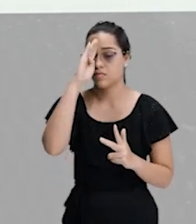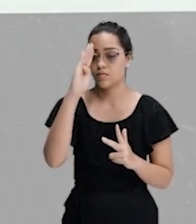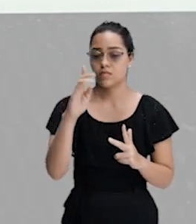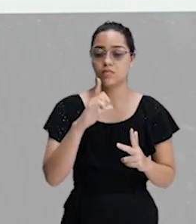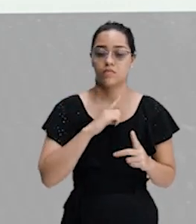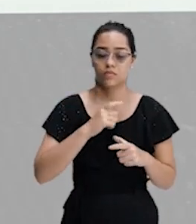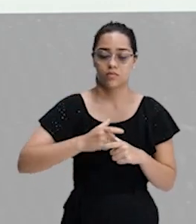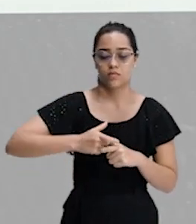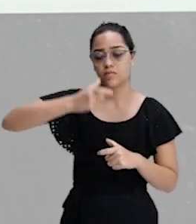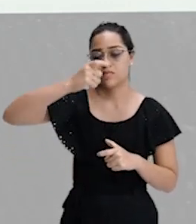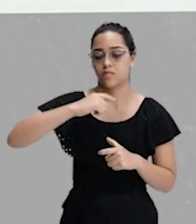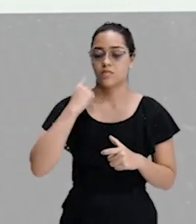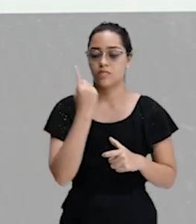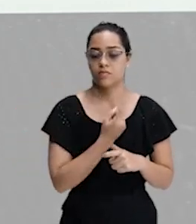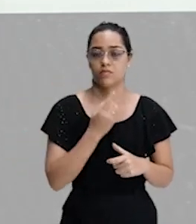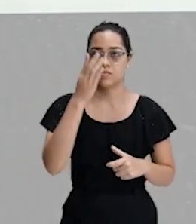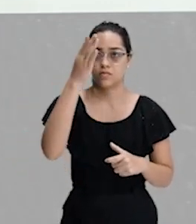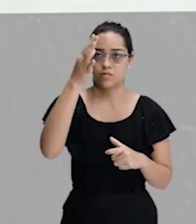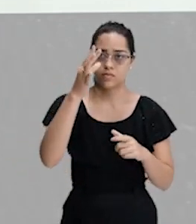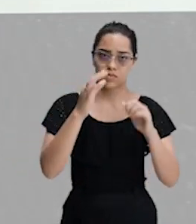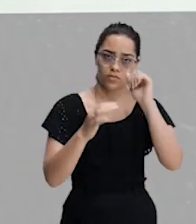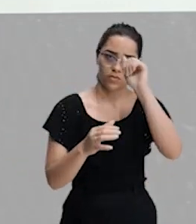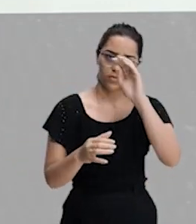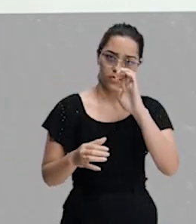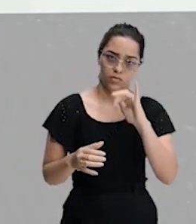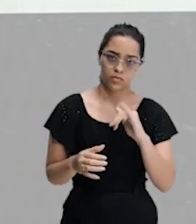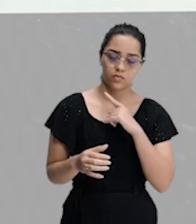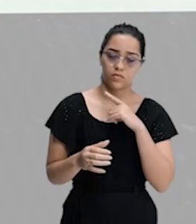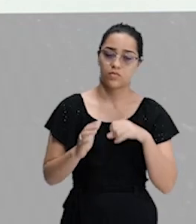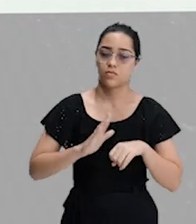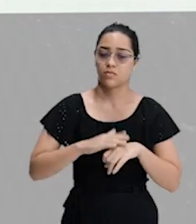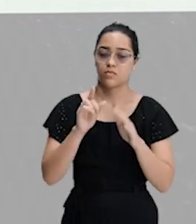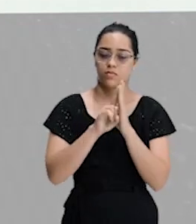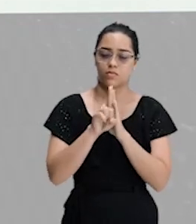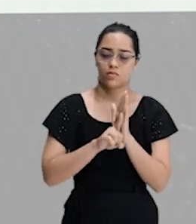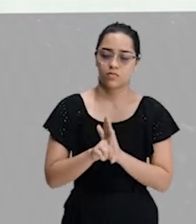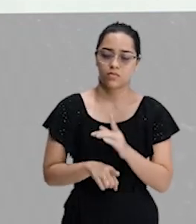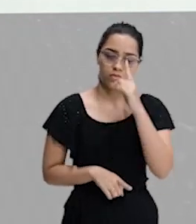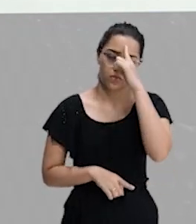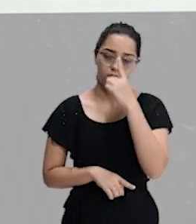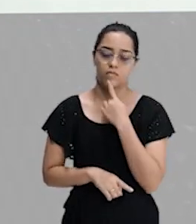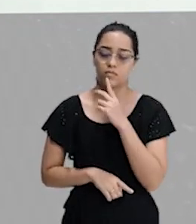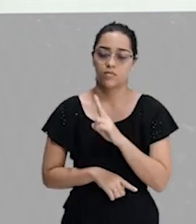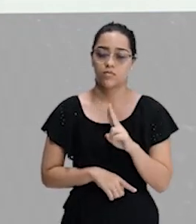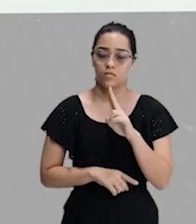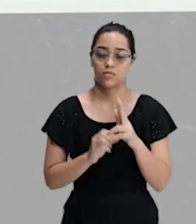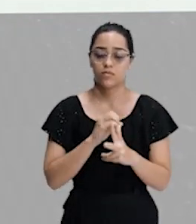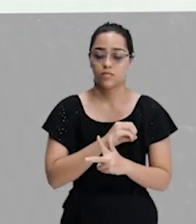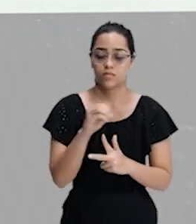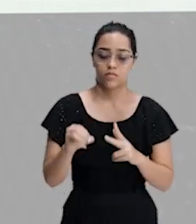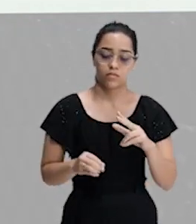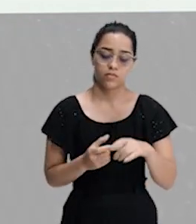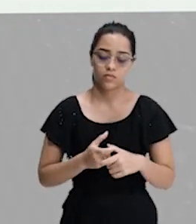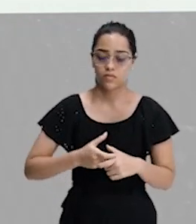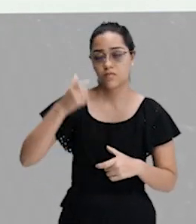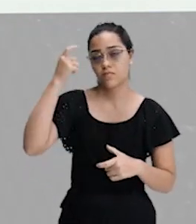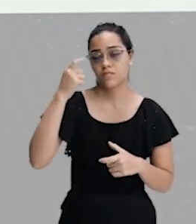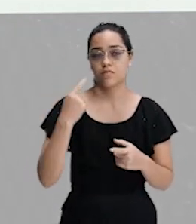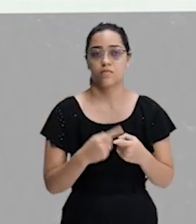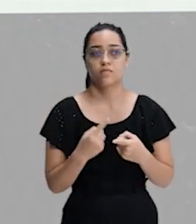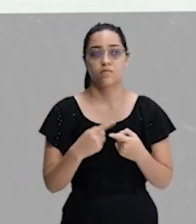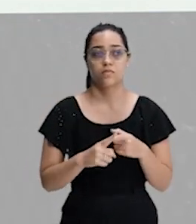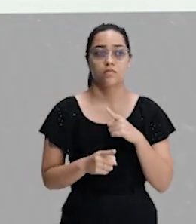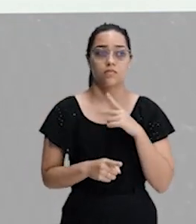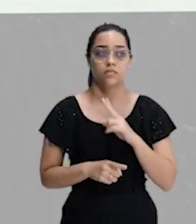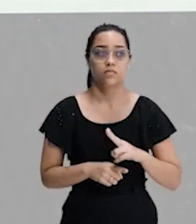principalmente o cilindro, tá? Se a gente for elencar uma figura que é mais explorada no Enem, é o cilindro, talvez porque